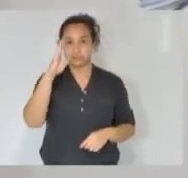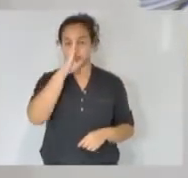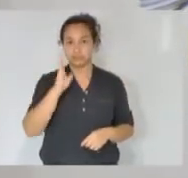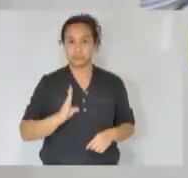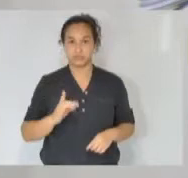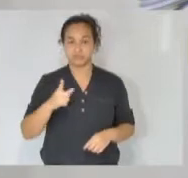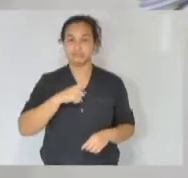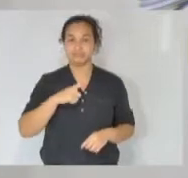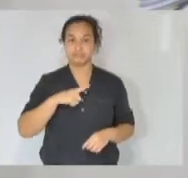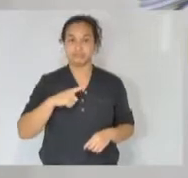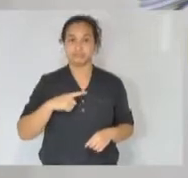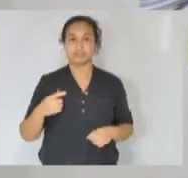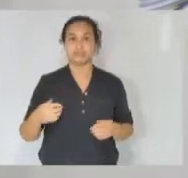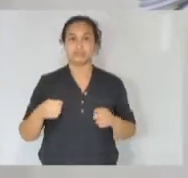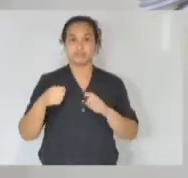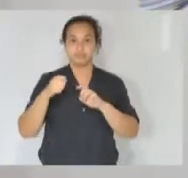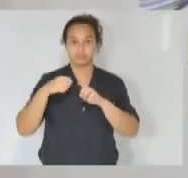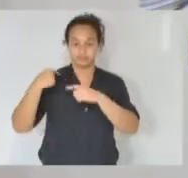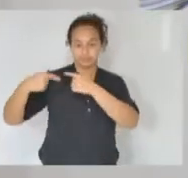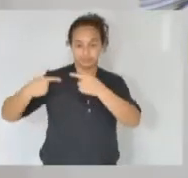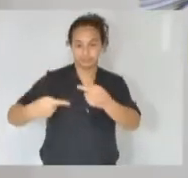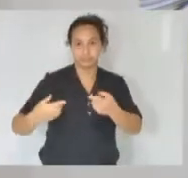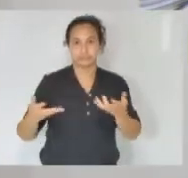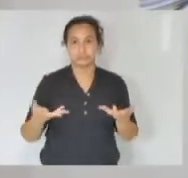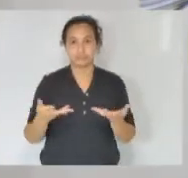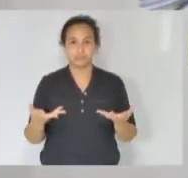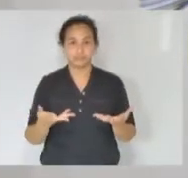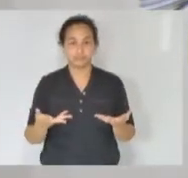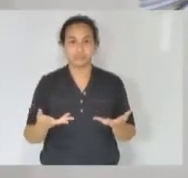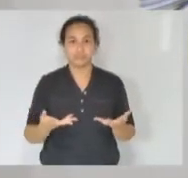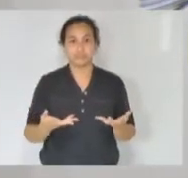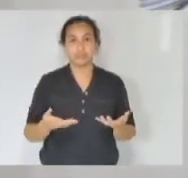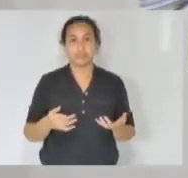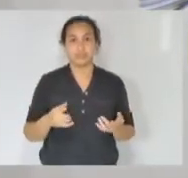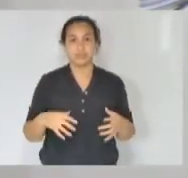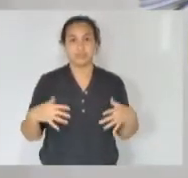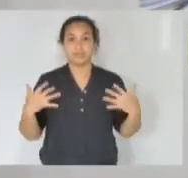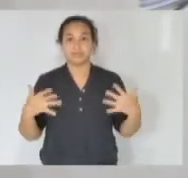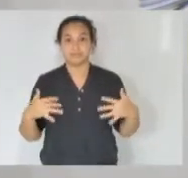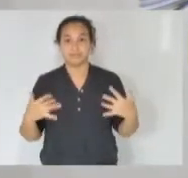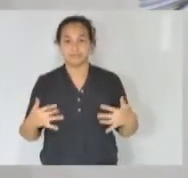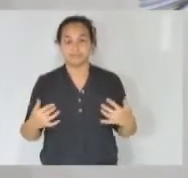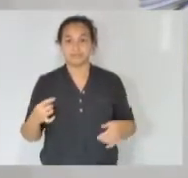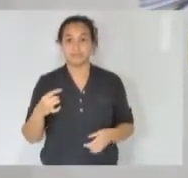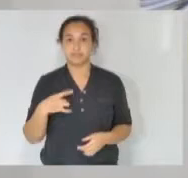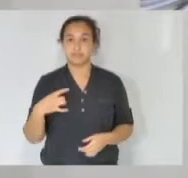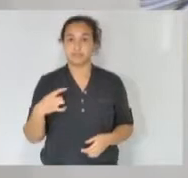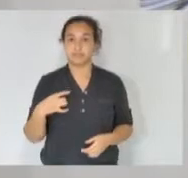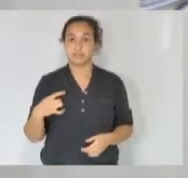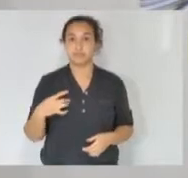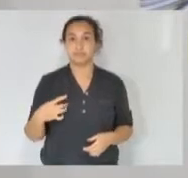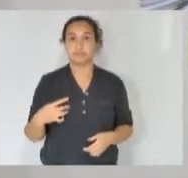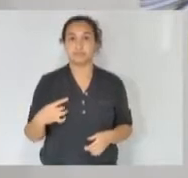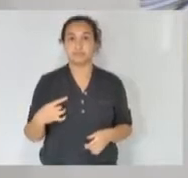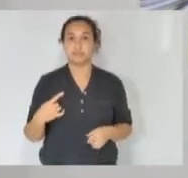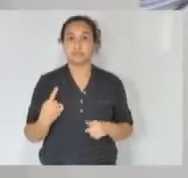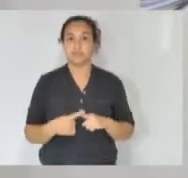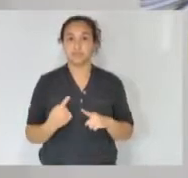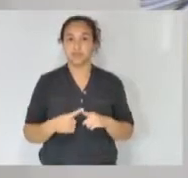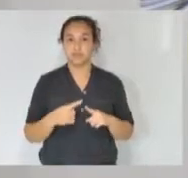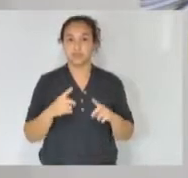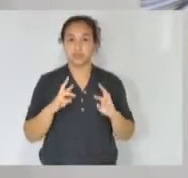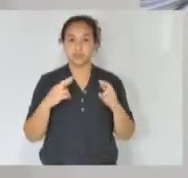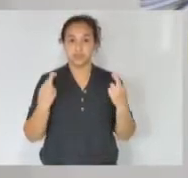nos últimos meses, uma certa apreensão em função da reunião